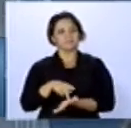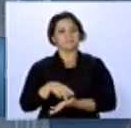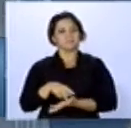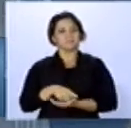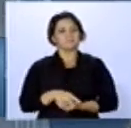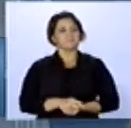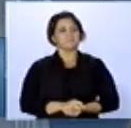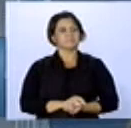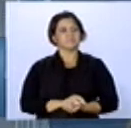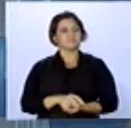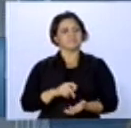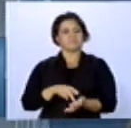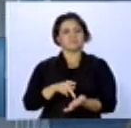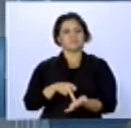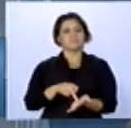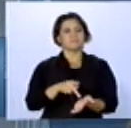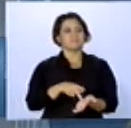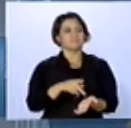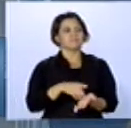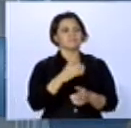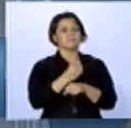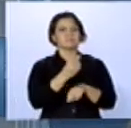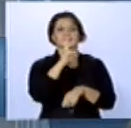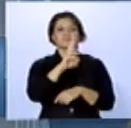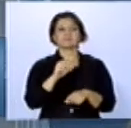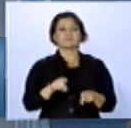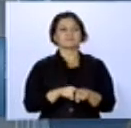eu me Doutora